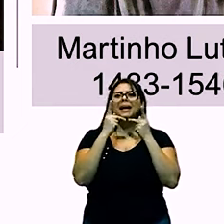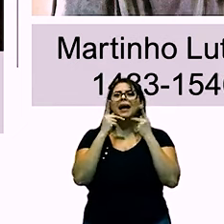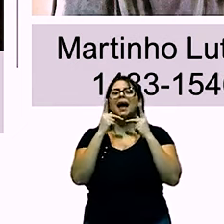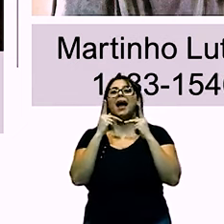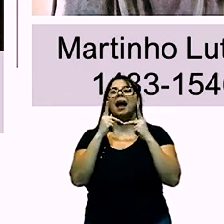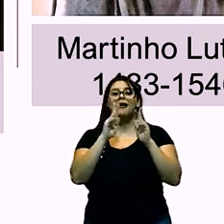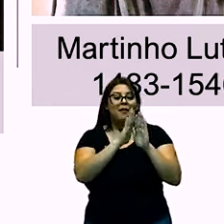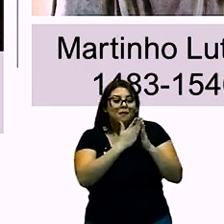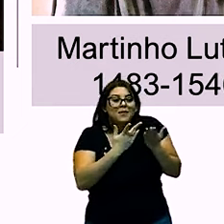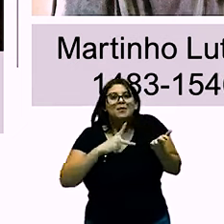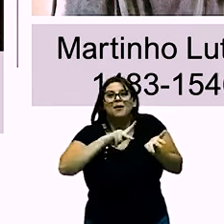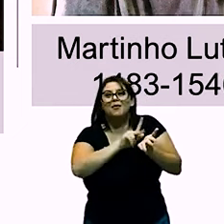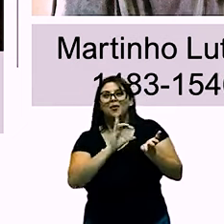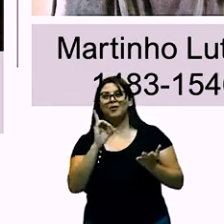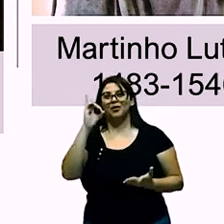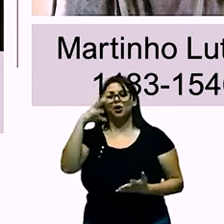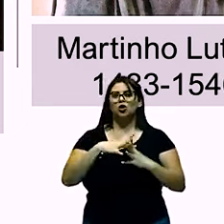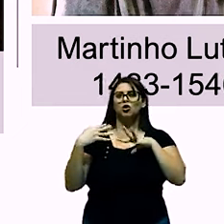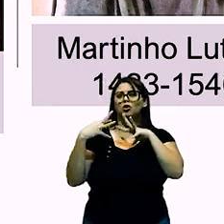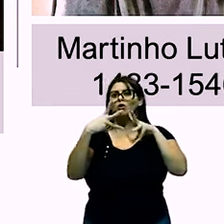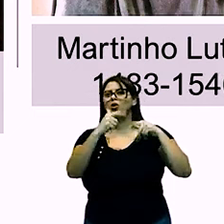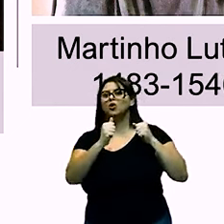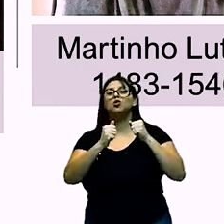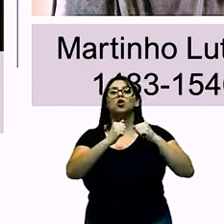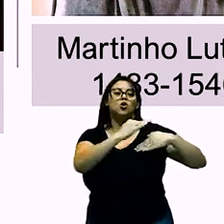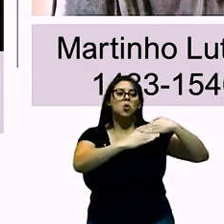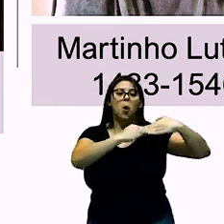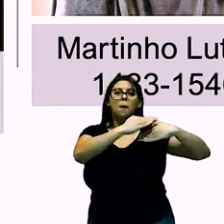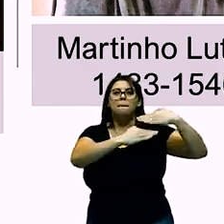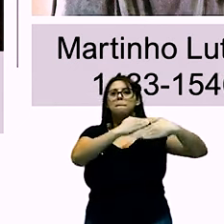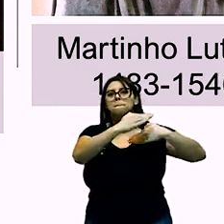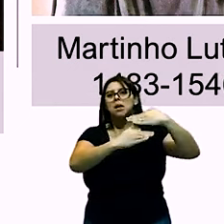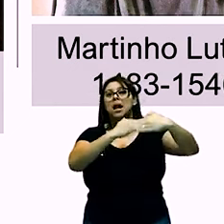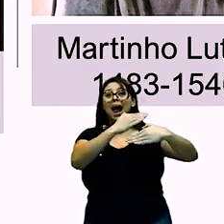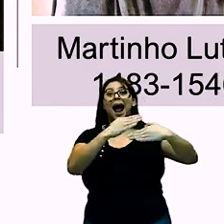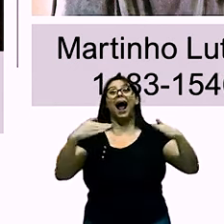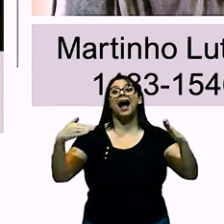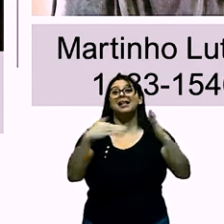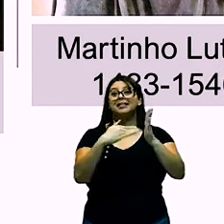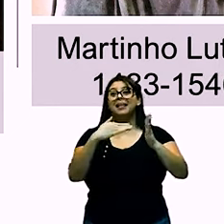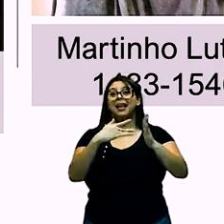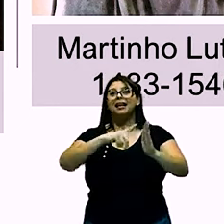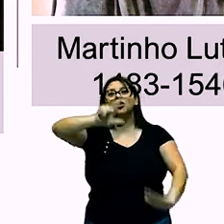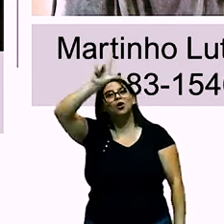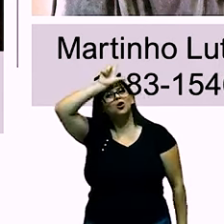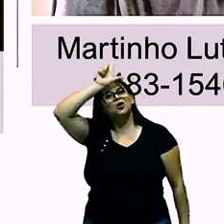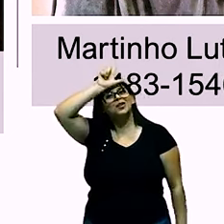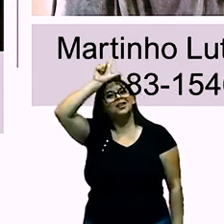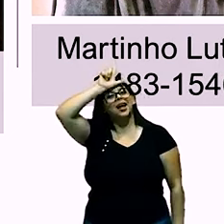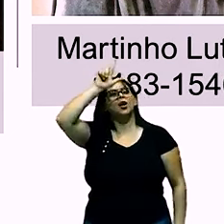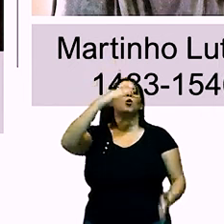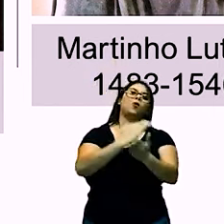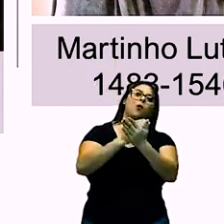das escrituras. Todos esses homens contribuíram até a chegada de Lutero. John Hus, quando um pouco